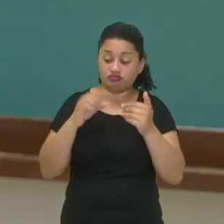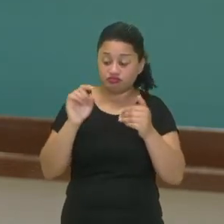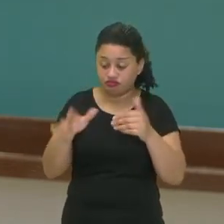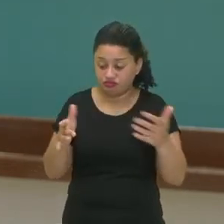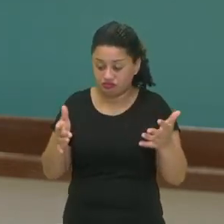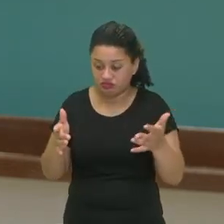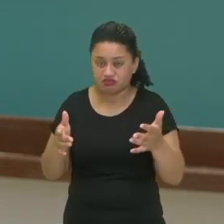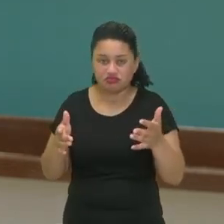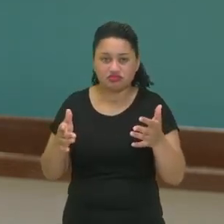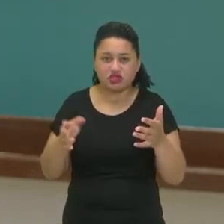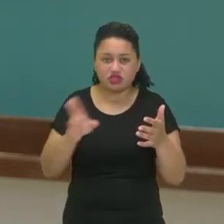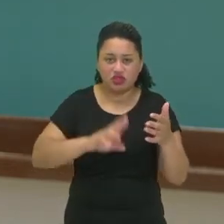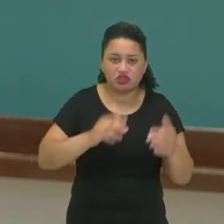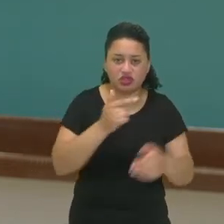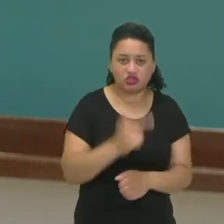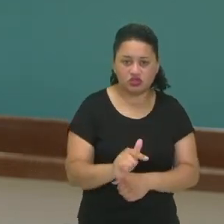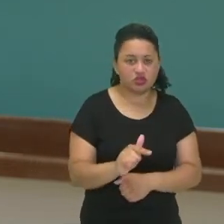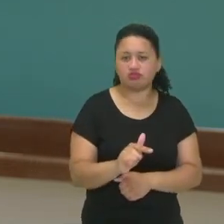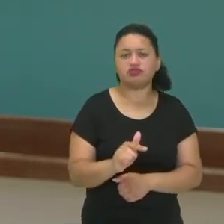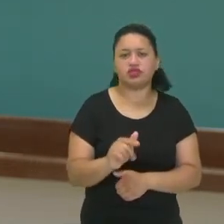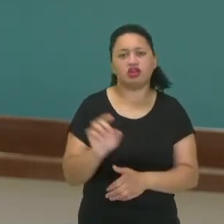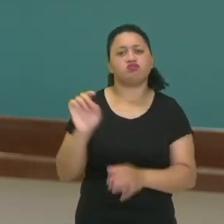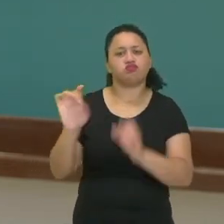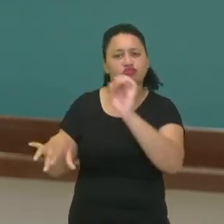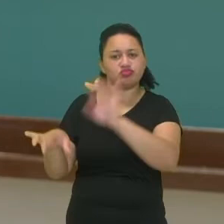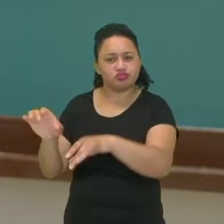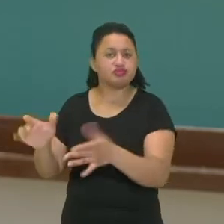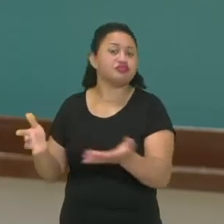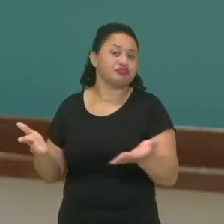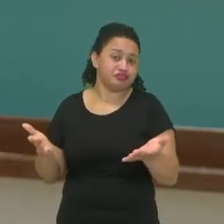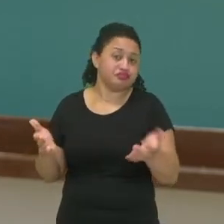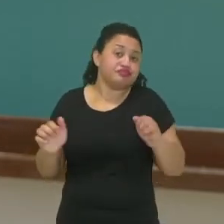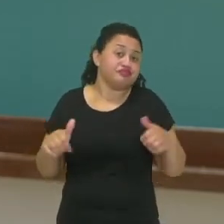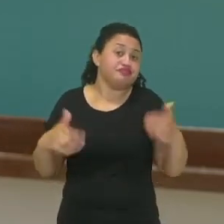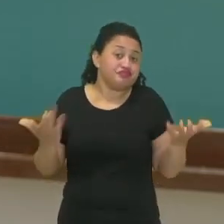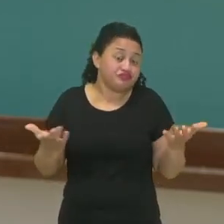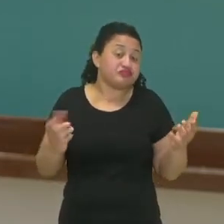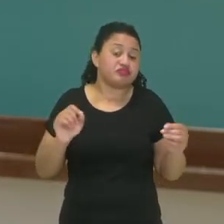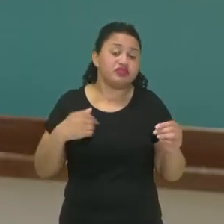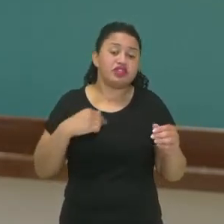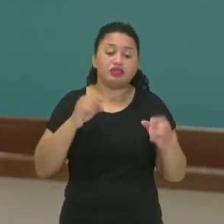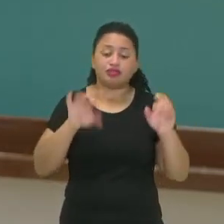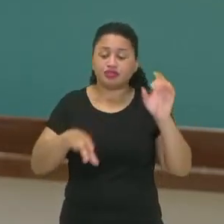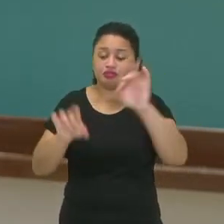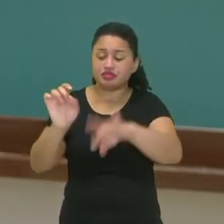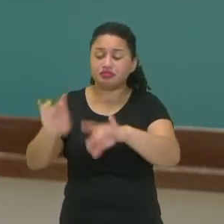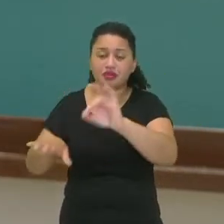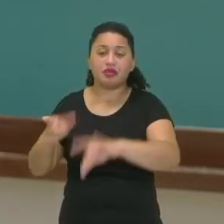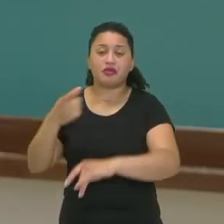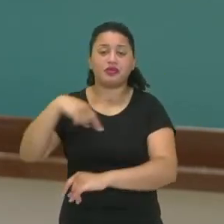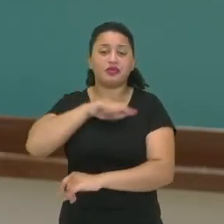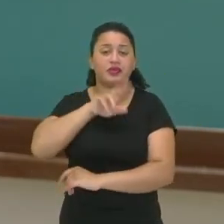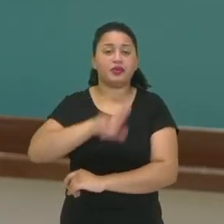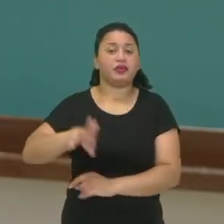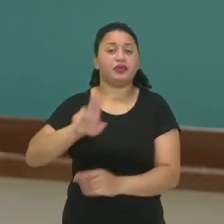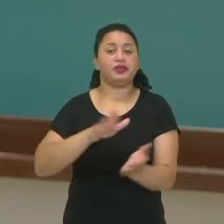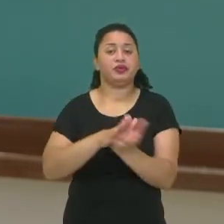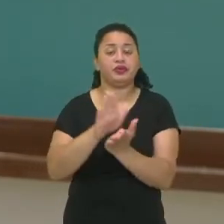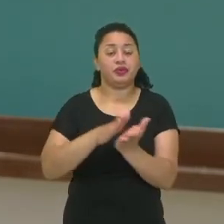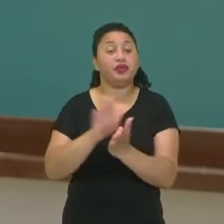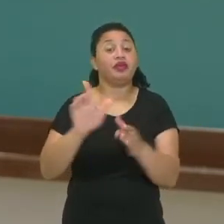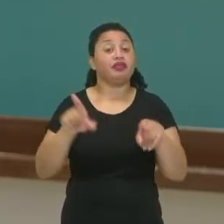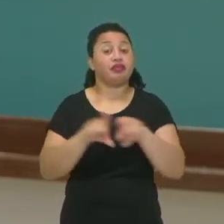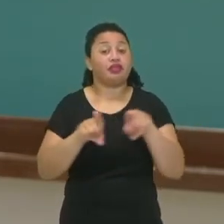não vai reutilizar. É descartado esse arroz. Então, os resíduos do nosso consumo também